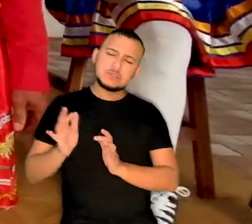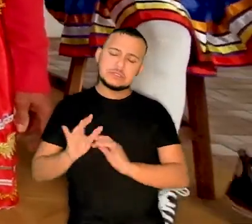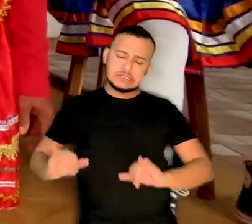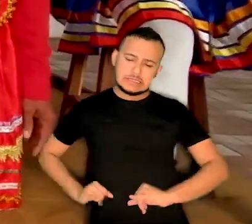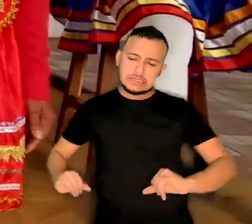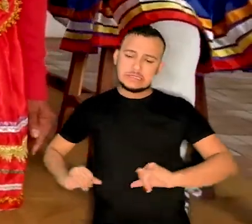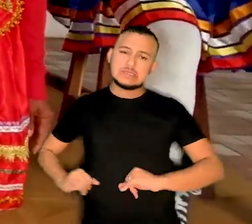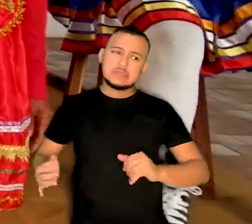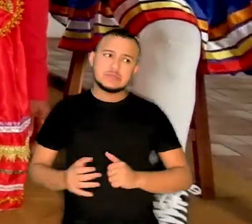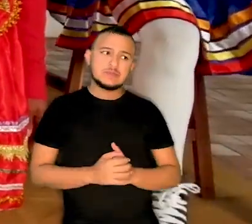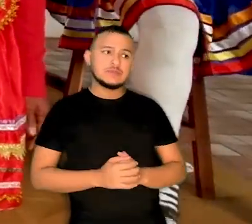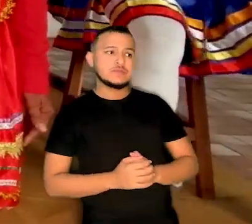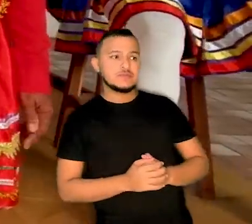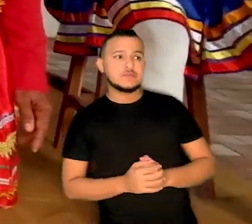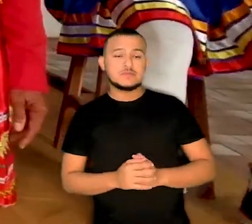sofrendo.